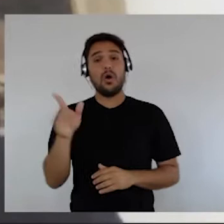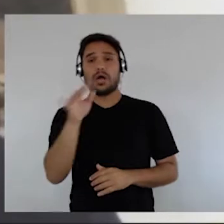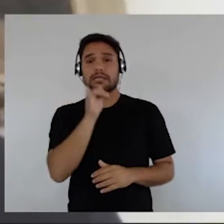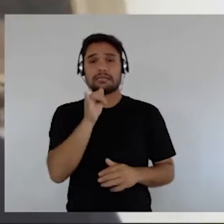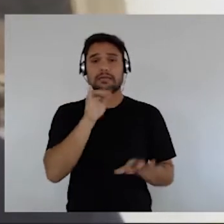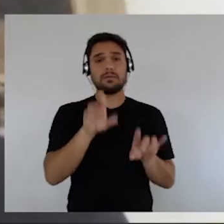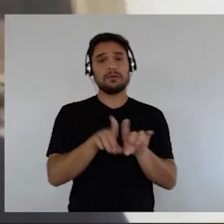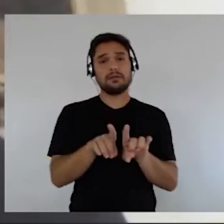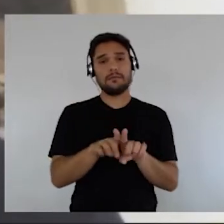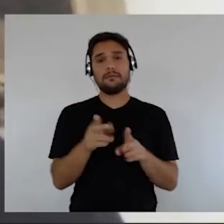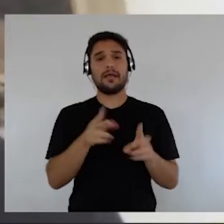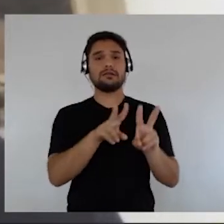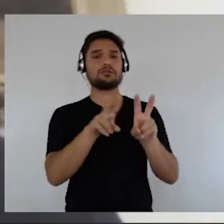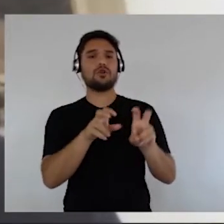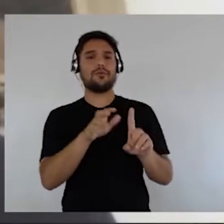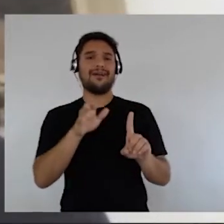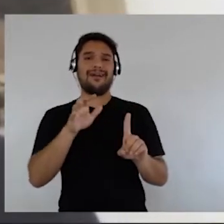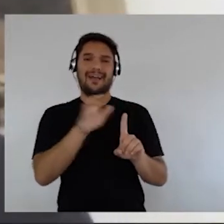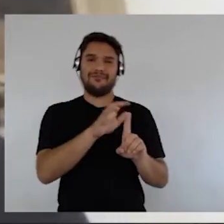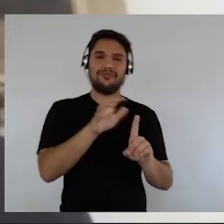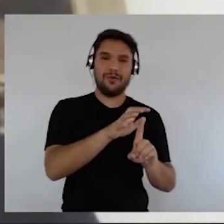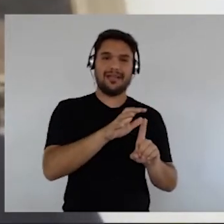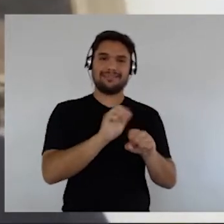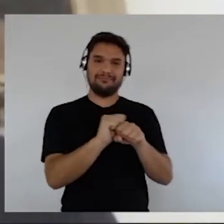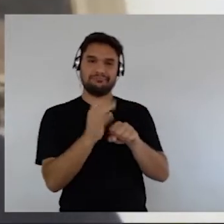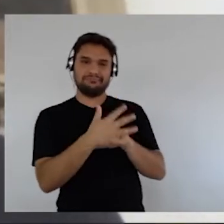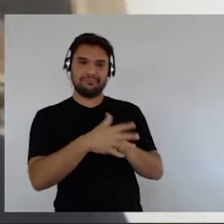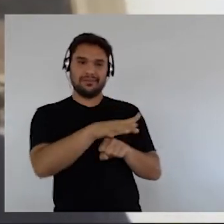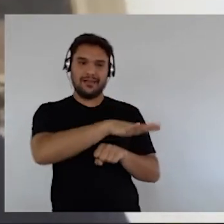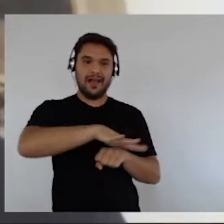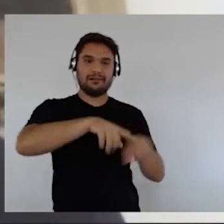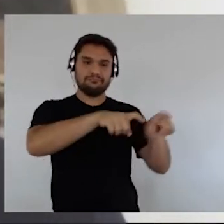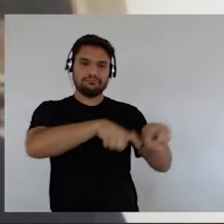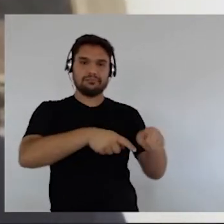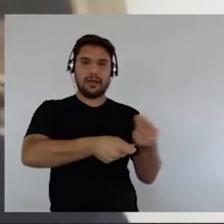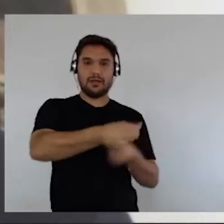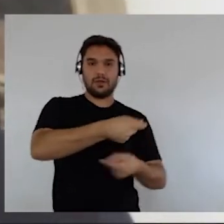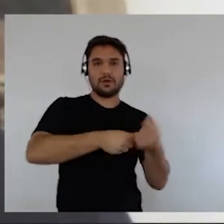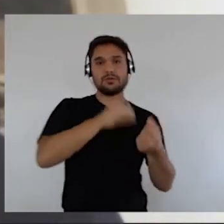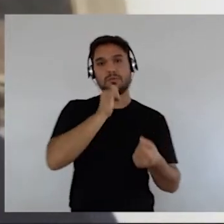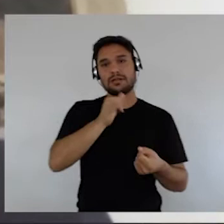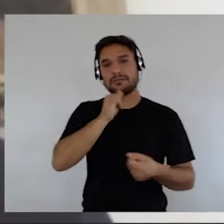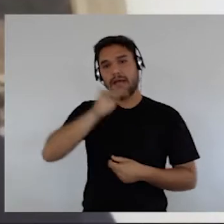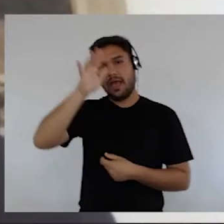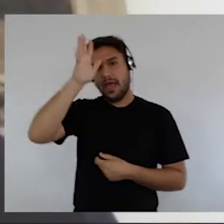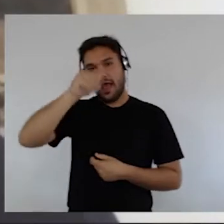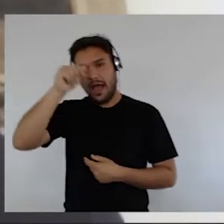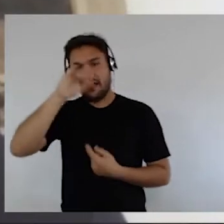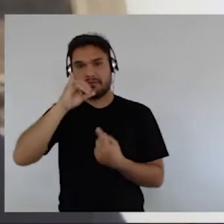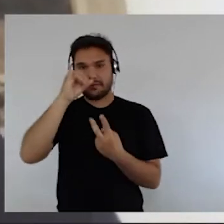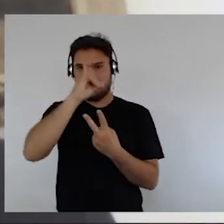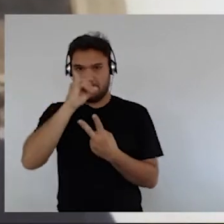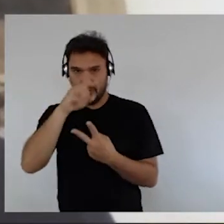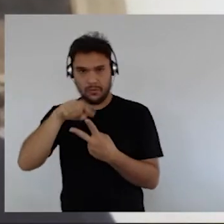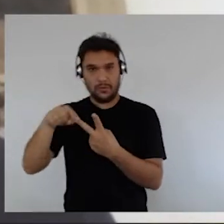atual sobre os impactos da pandemia no agronegócio é o relacionado com a cadeia de aves e suínos, que em grande medida se vale